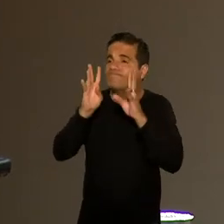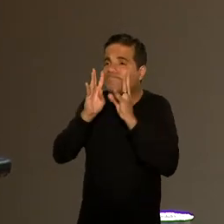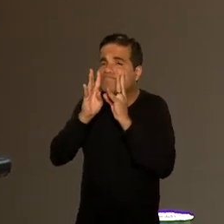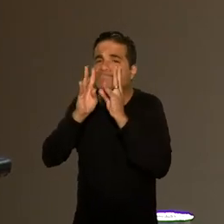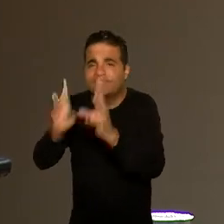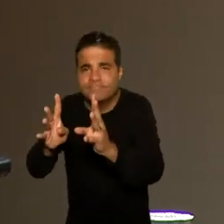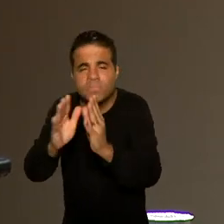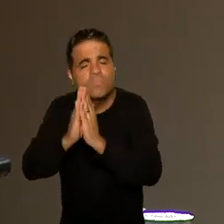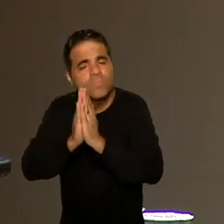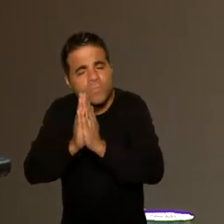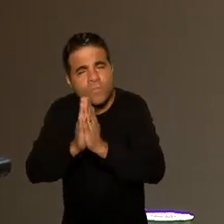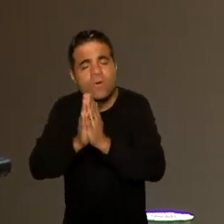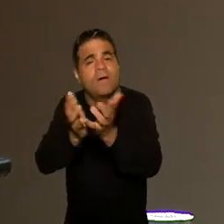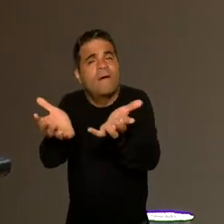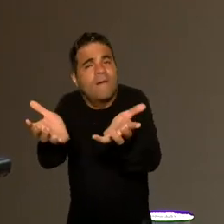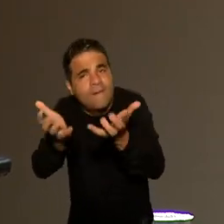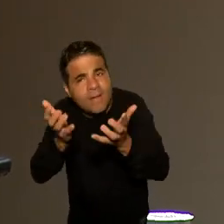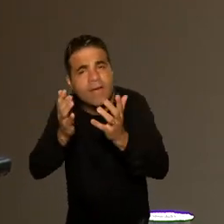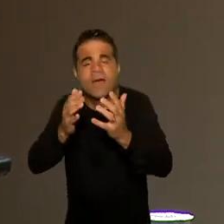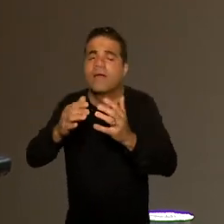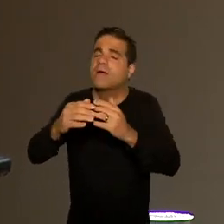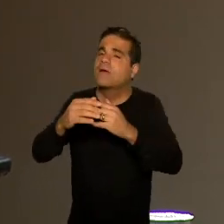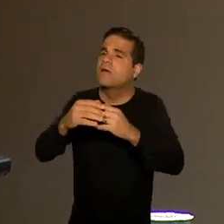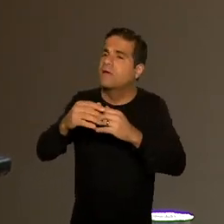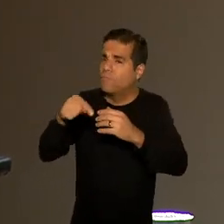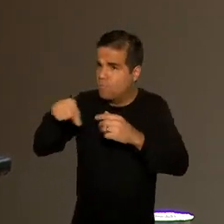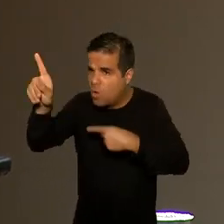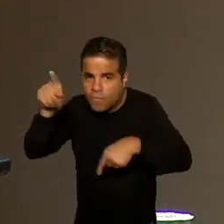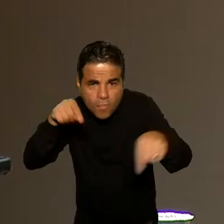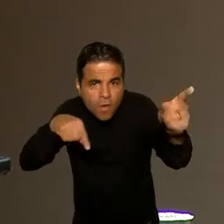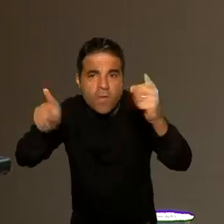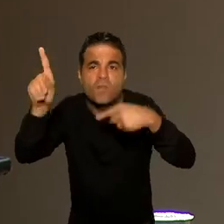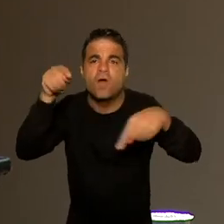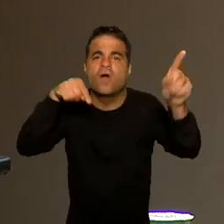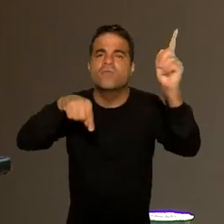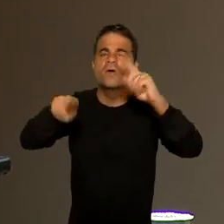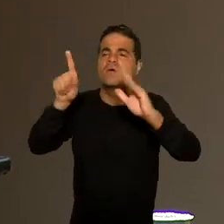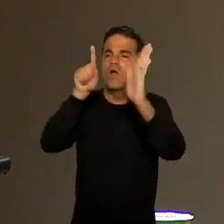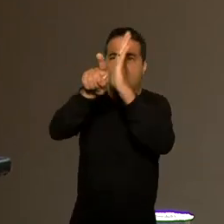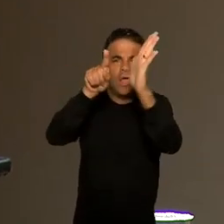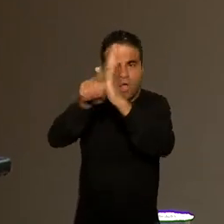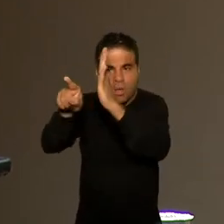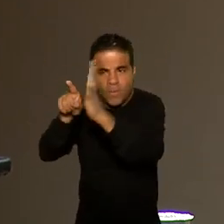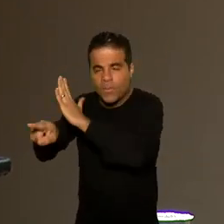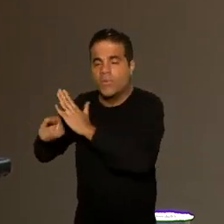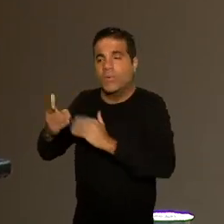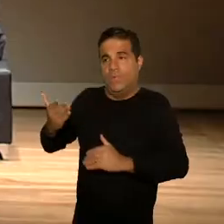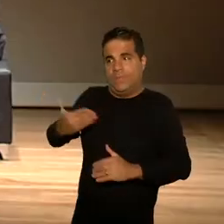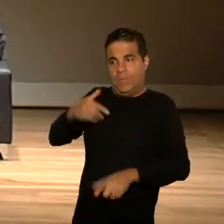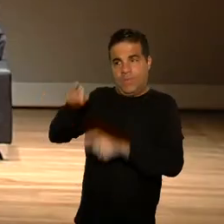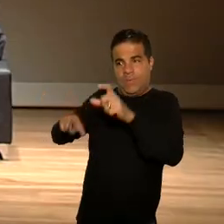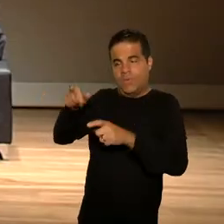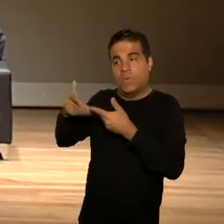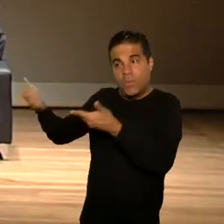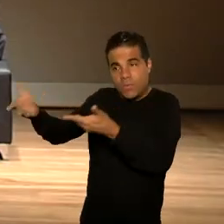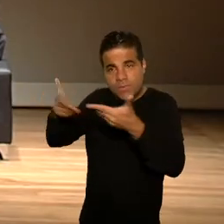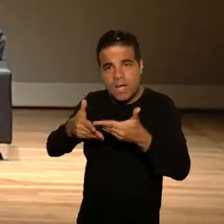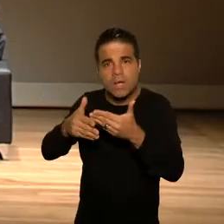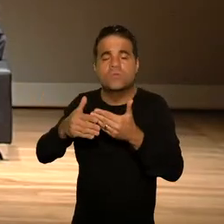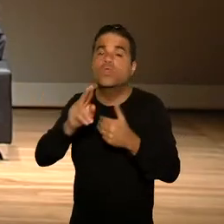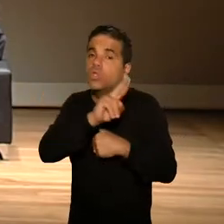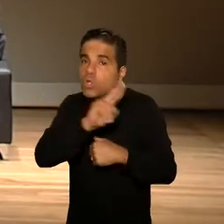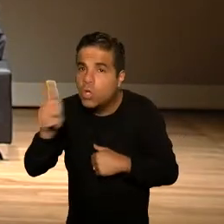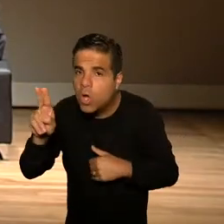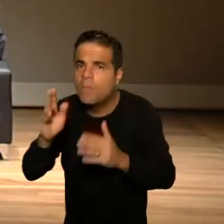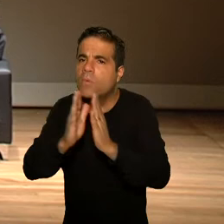mas eu gostaria também que vocês fossem ali diretos para as perguntas pros nossos convidados não esqueçam de falar